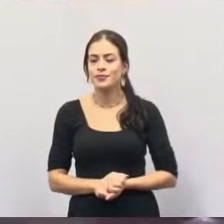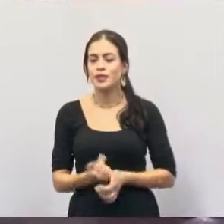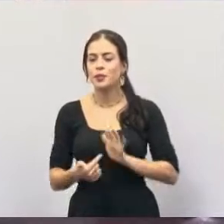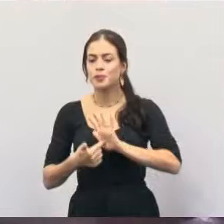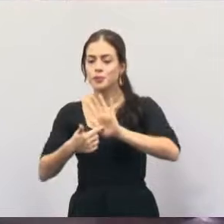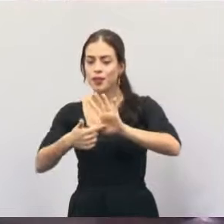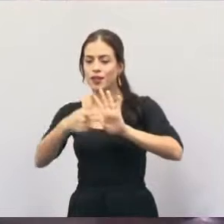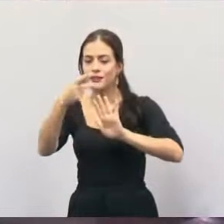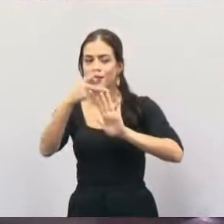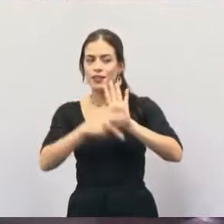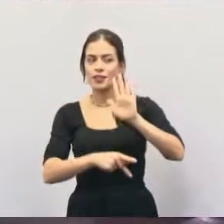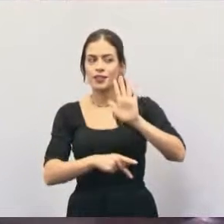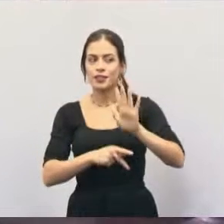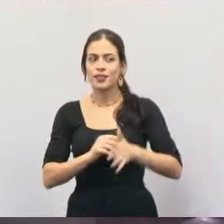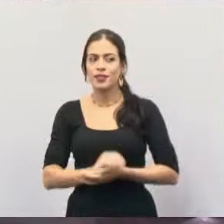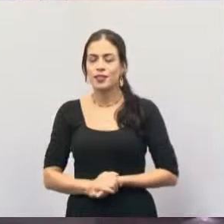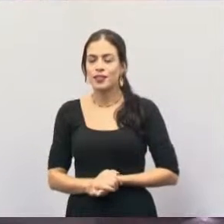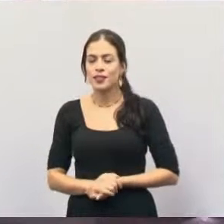Apresentação do projeto.